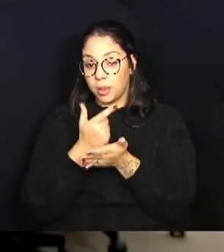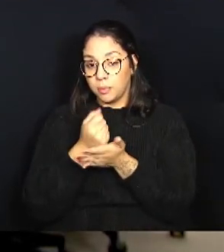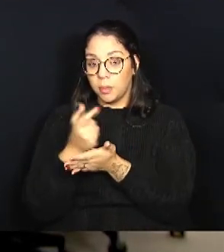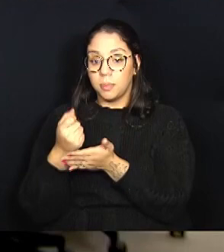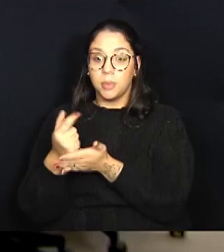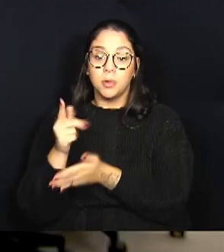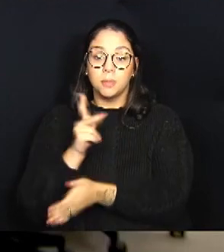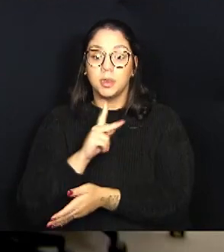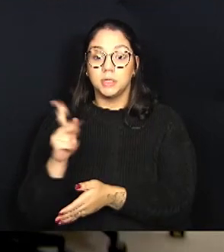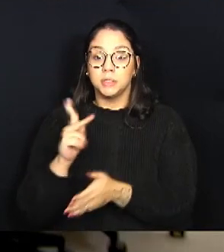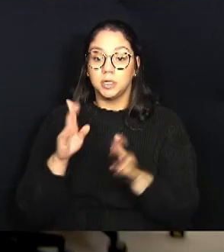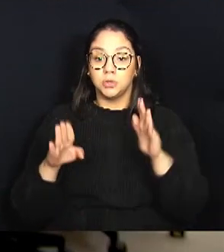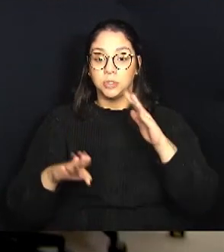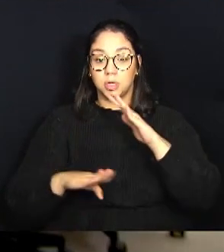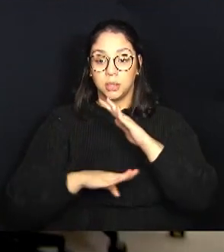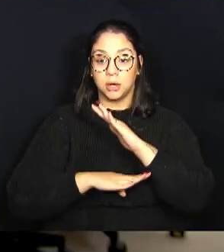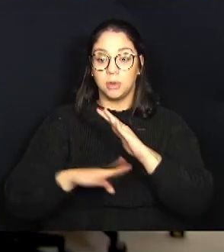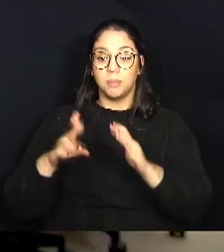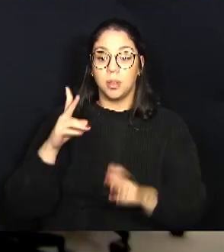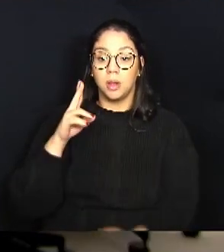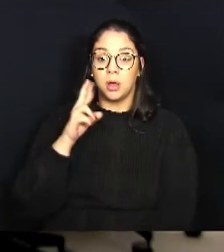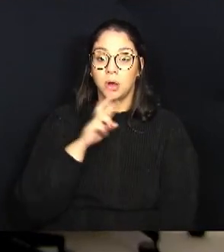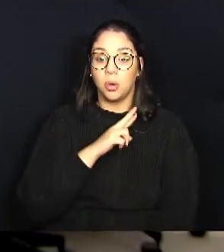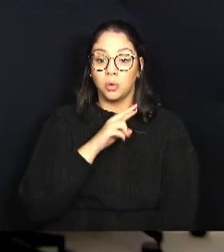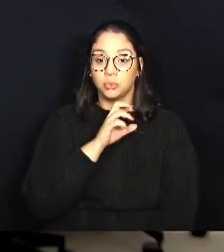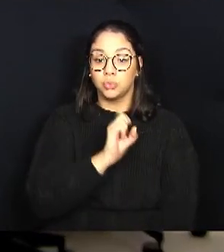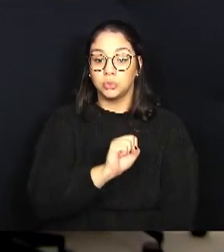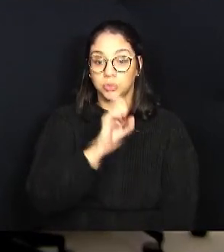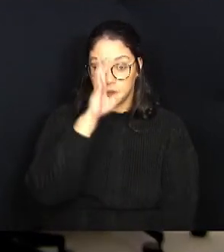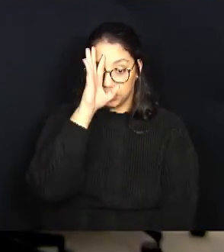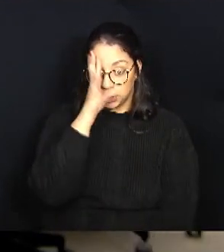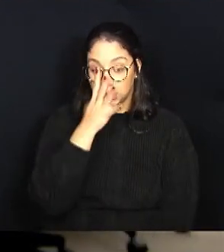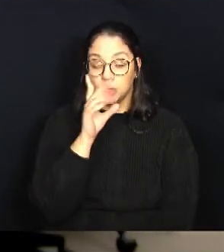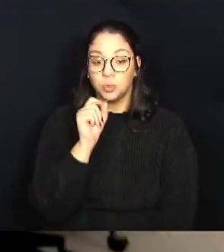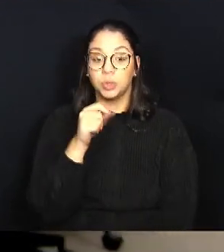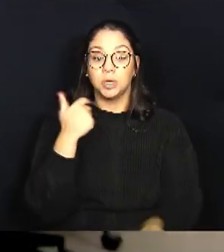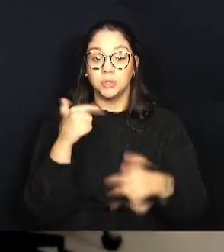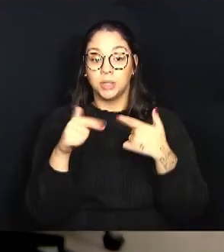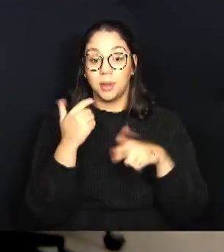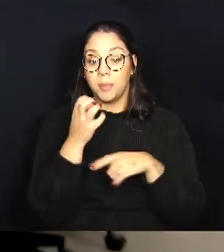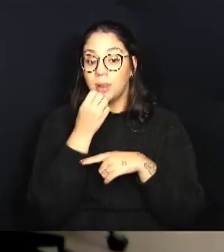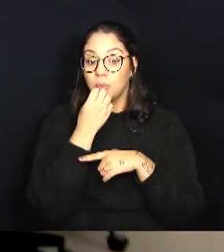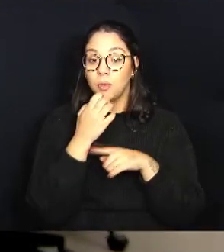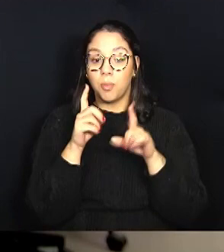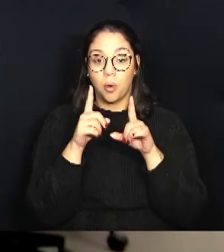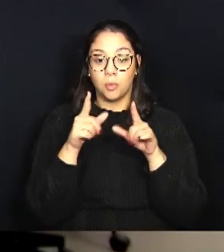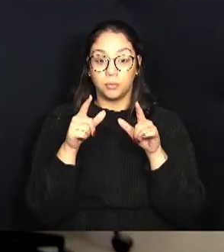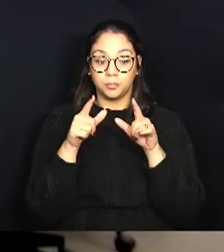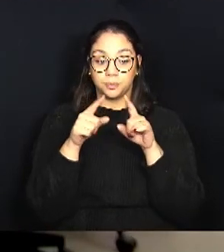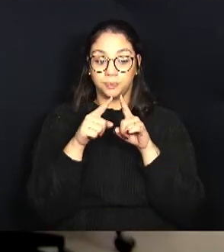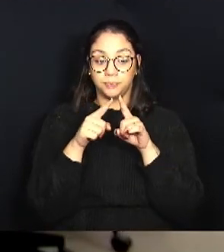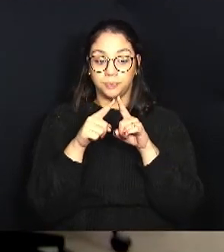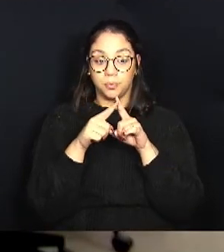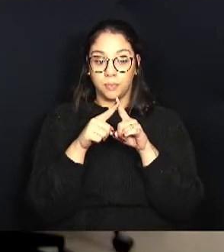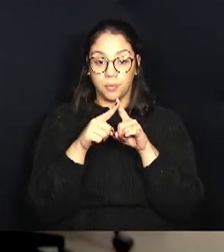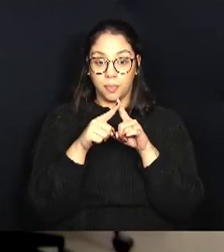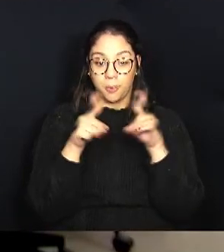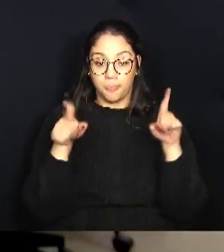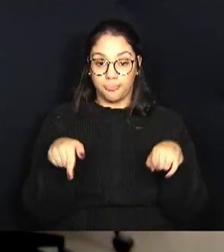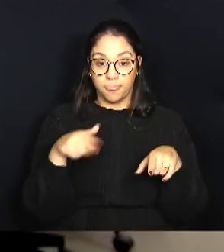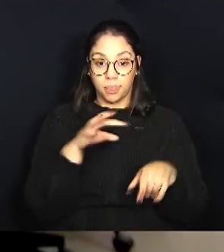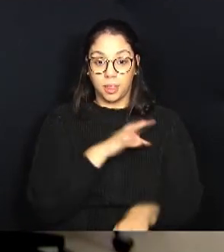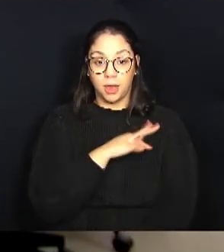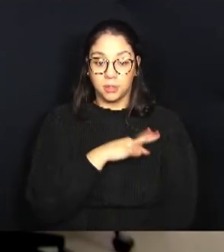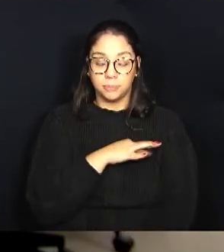presidente da Câmara, Luiz Rossini, o resultado é um bom trabalho do quadro técnico. Primeiro, demonstra que a